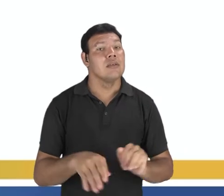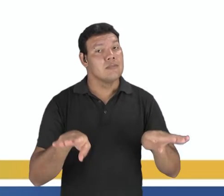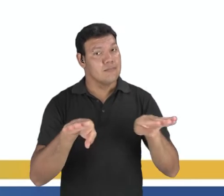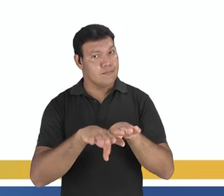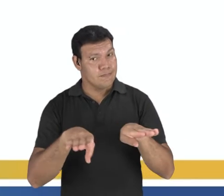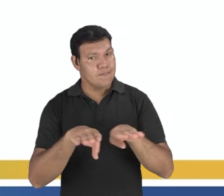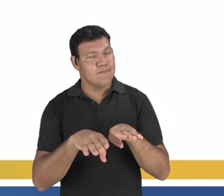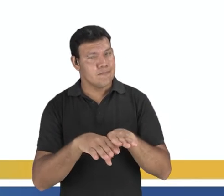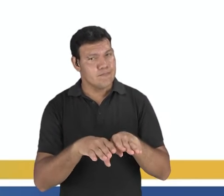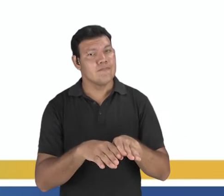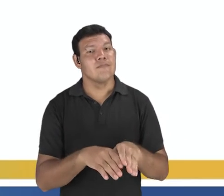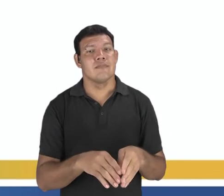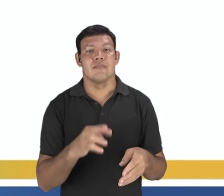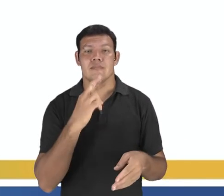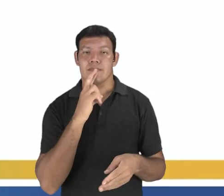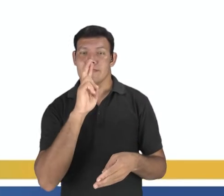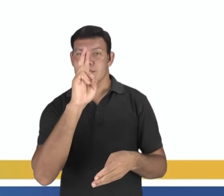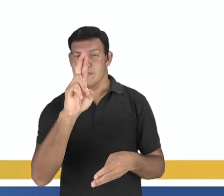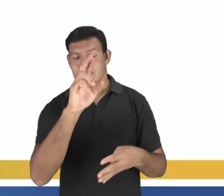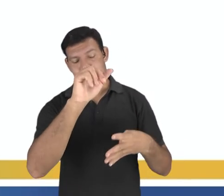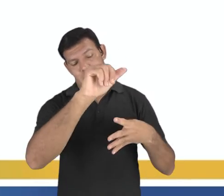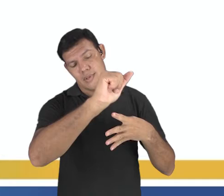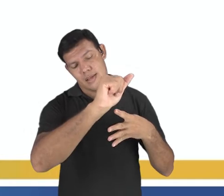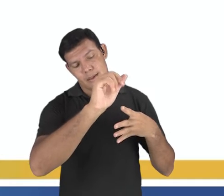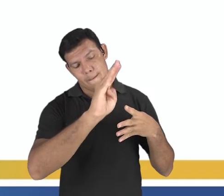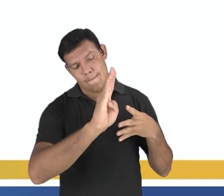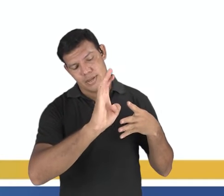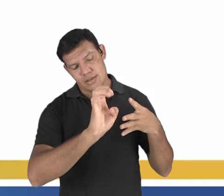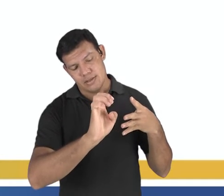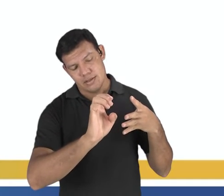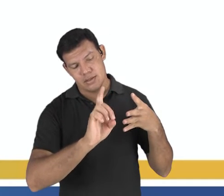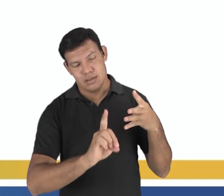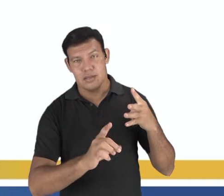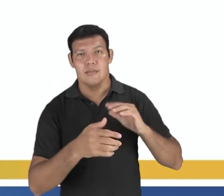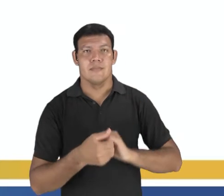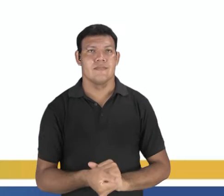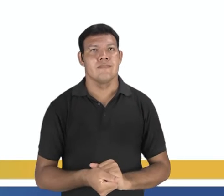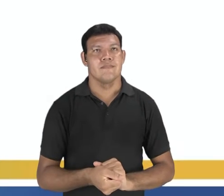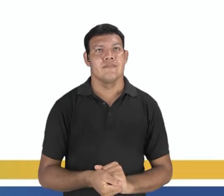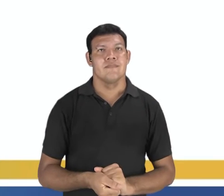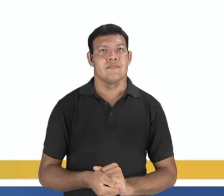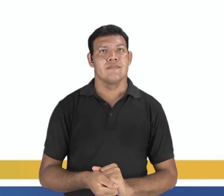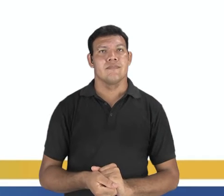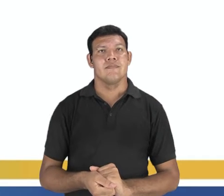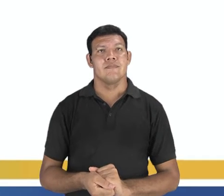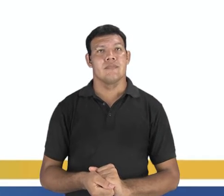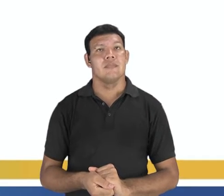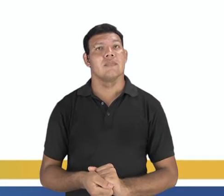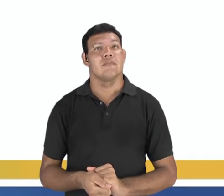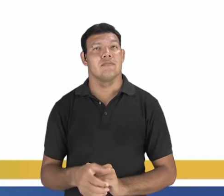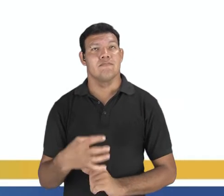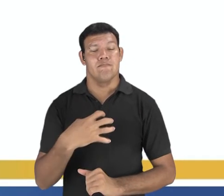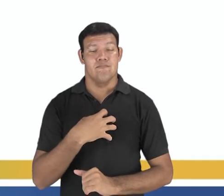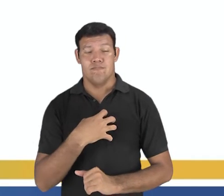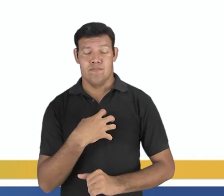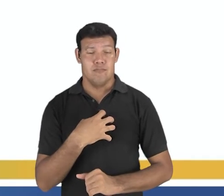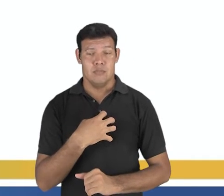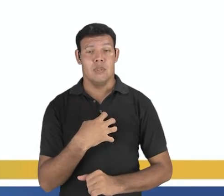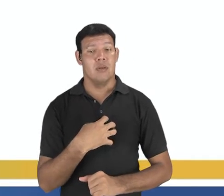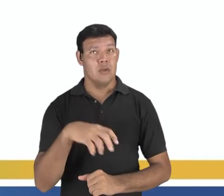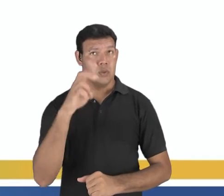bem como as respostas que são apresentadas. Vamos lá? é uma forma de cultura